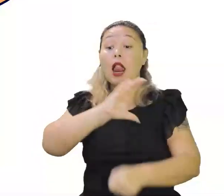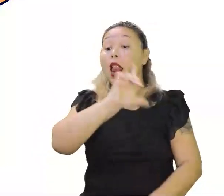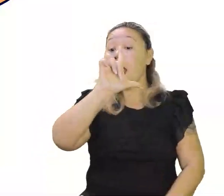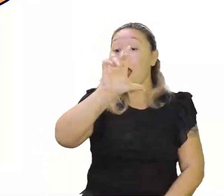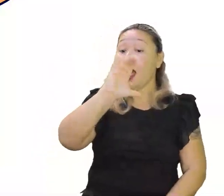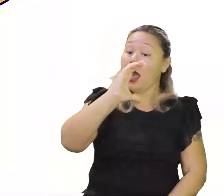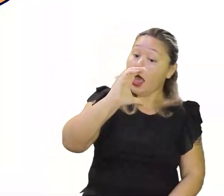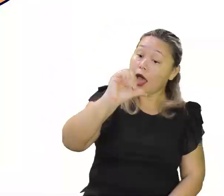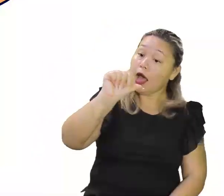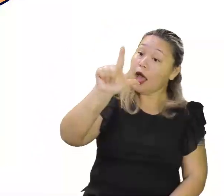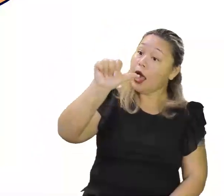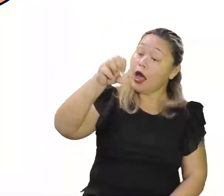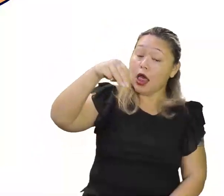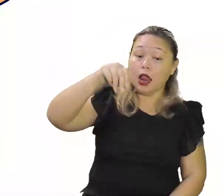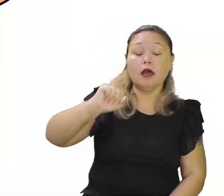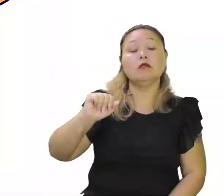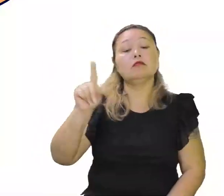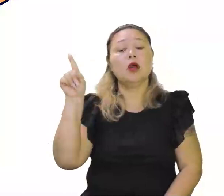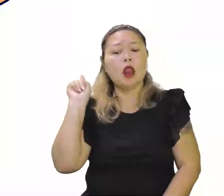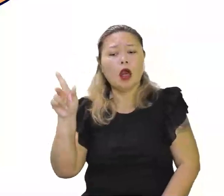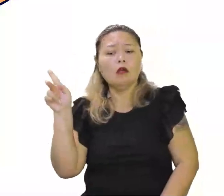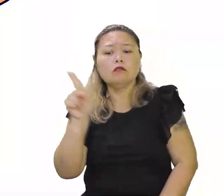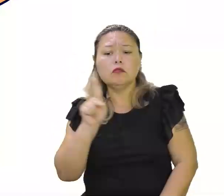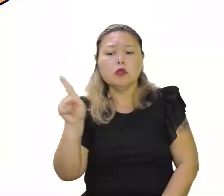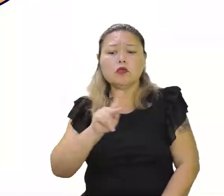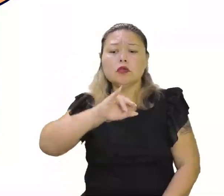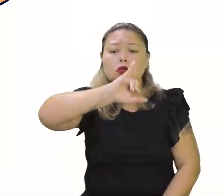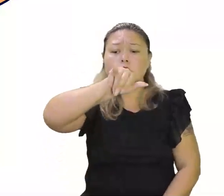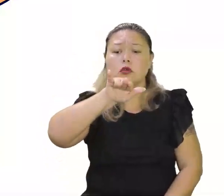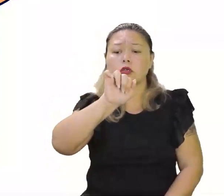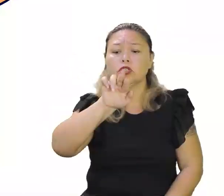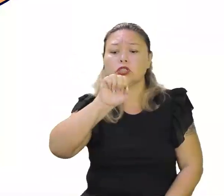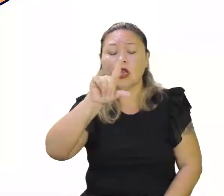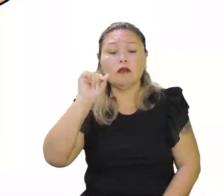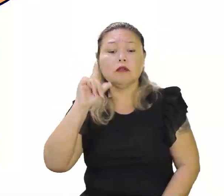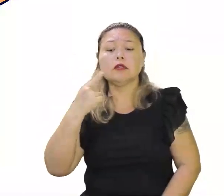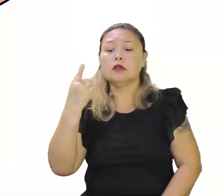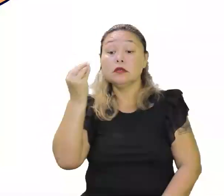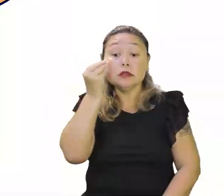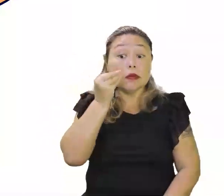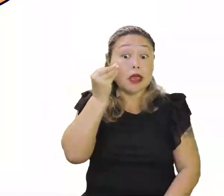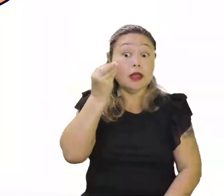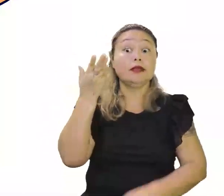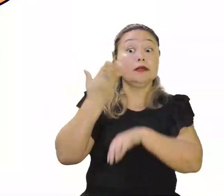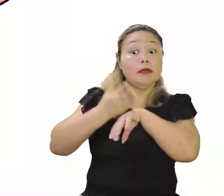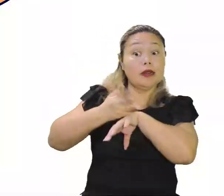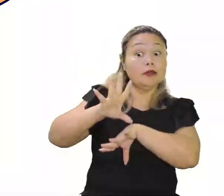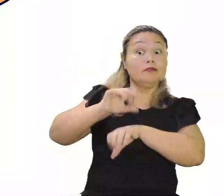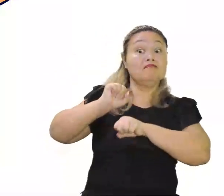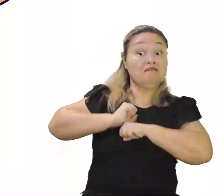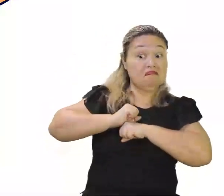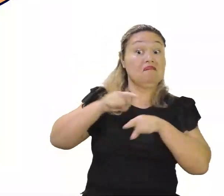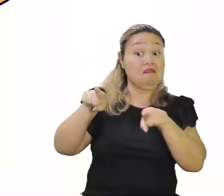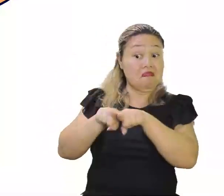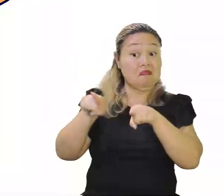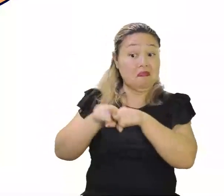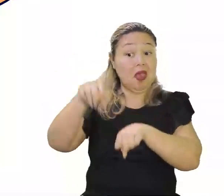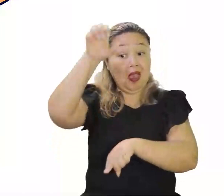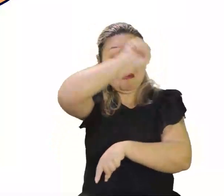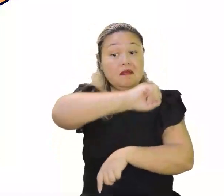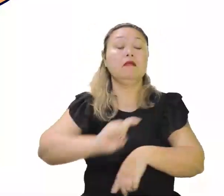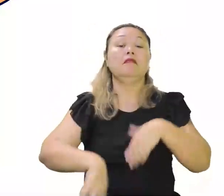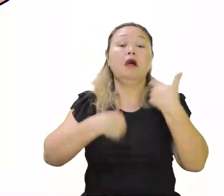foi contemplado aí com muita experiência prática e bem legal também, certo? Certinho. Vamos lá então fazer